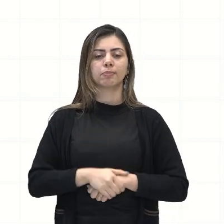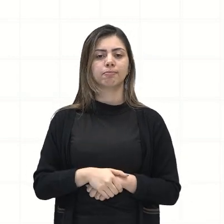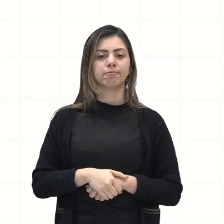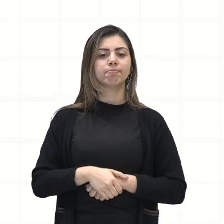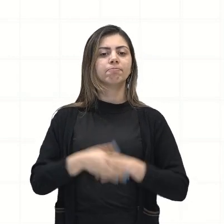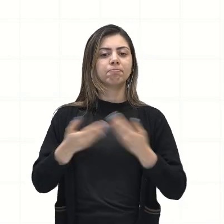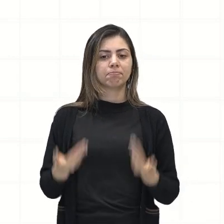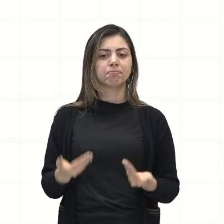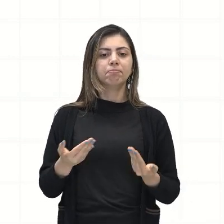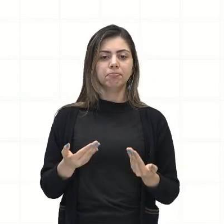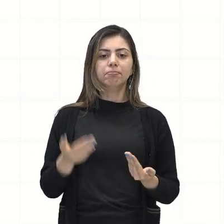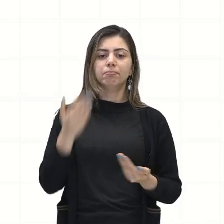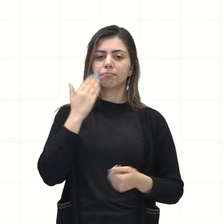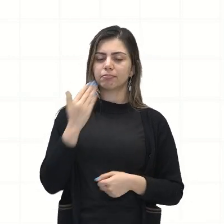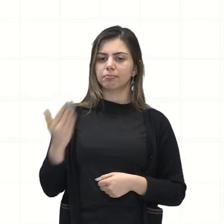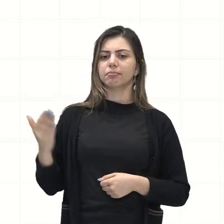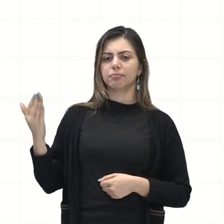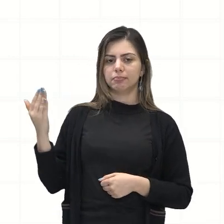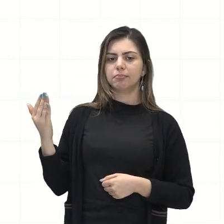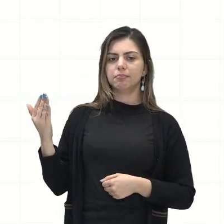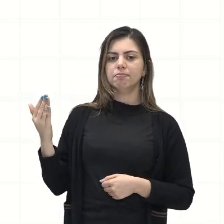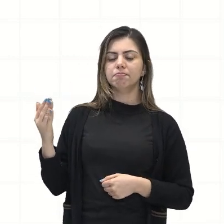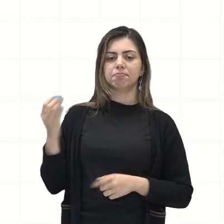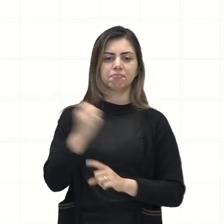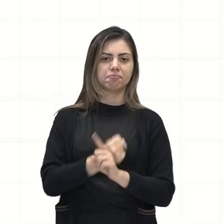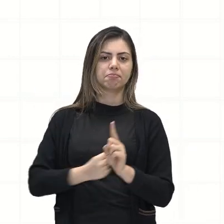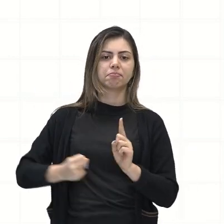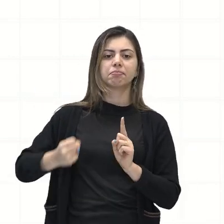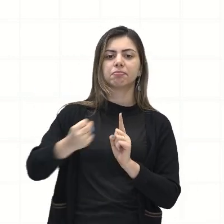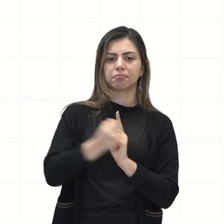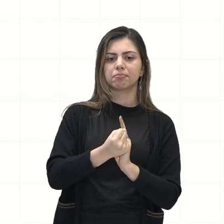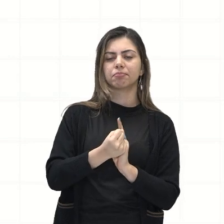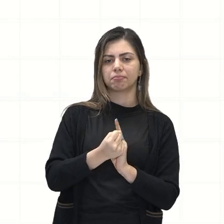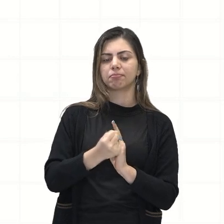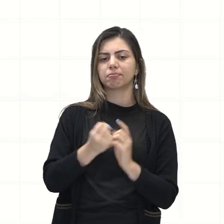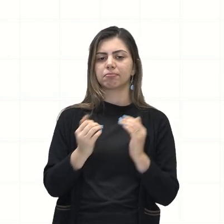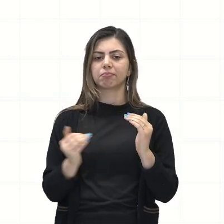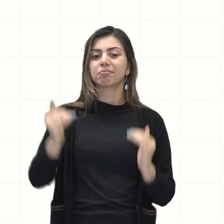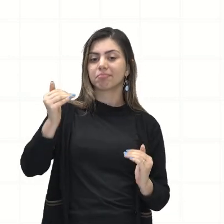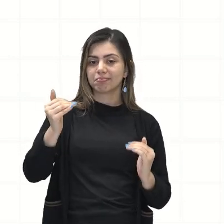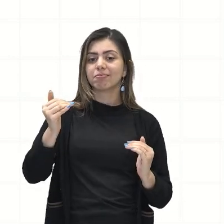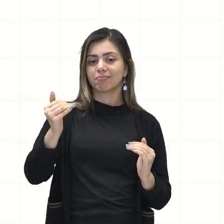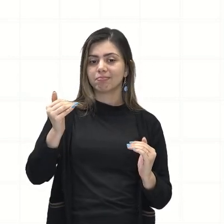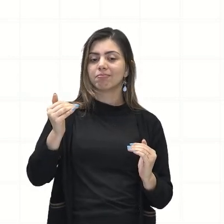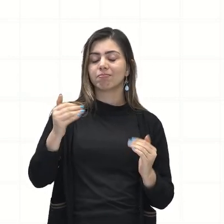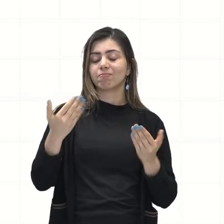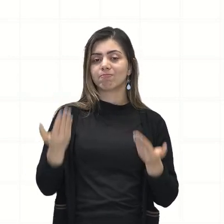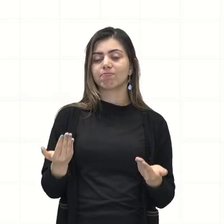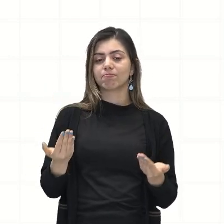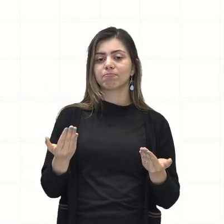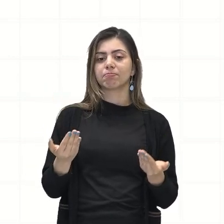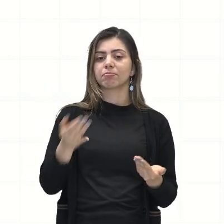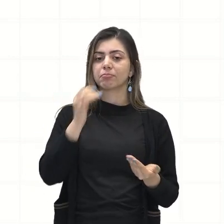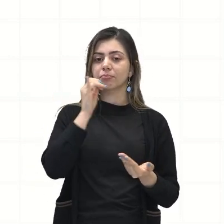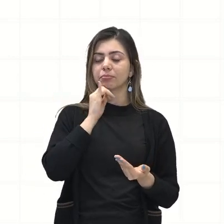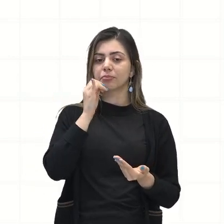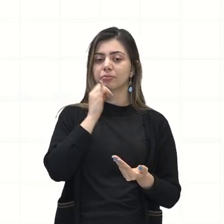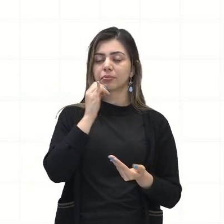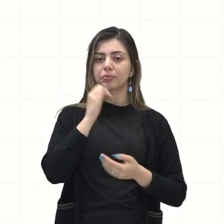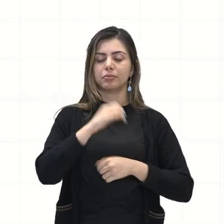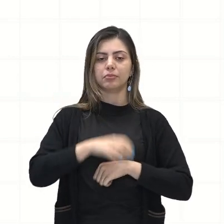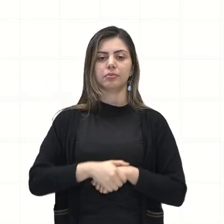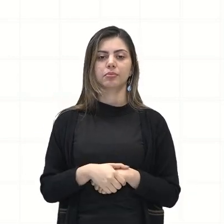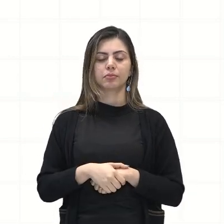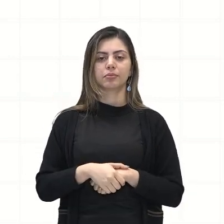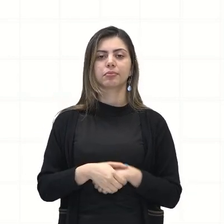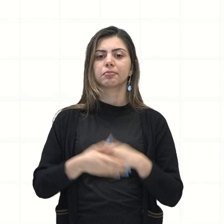uma hierarquia social. Olha só, a desigualdade social, no caso,